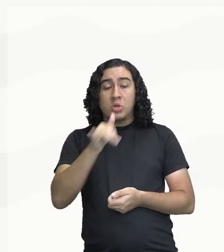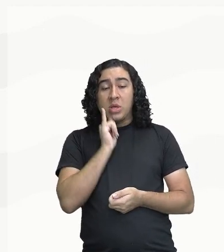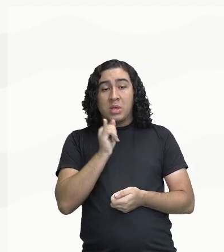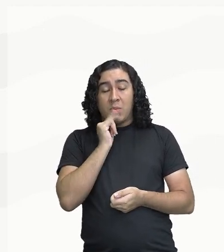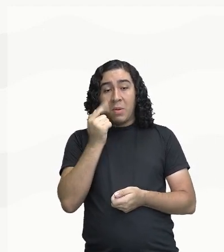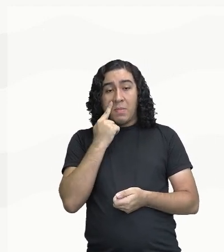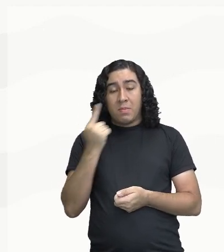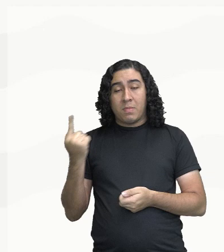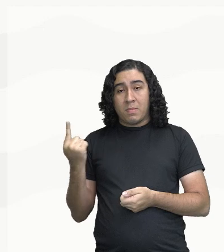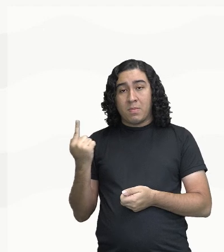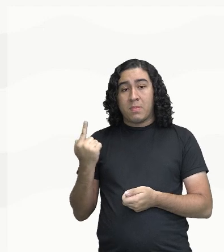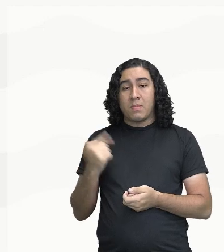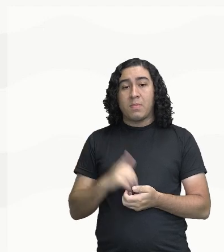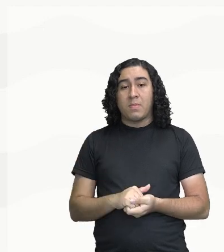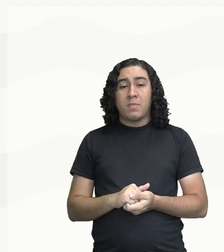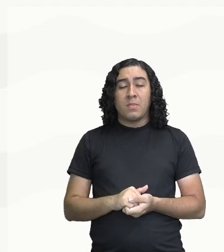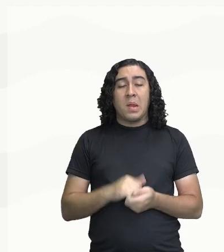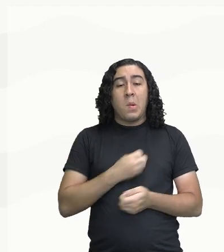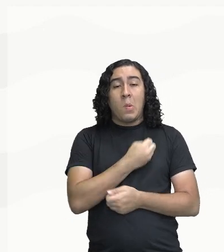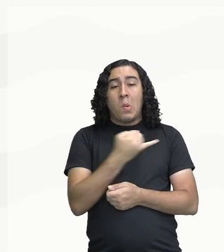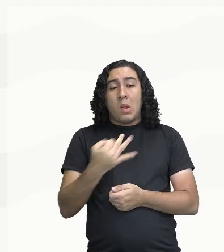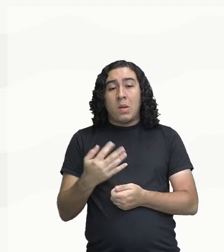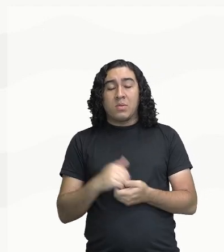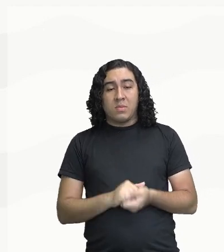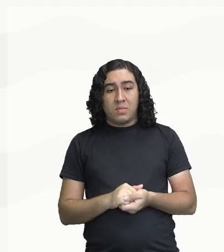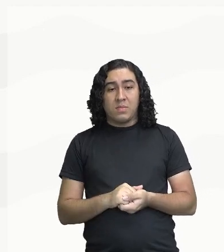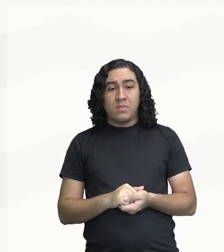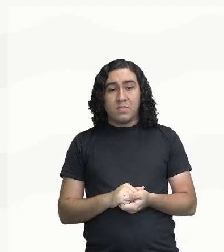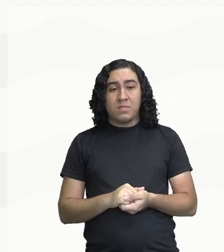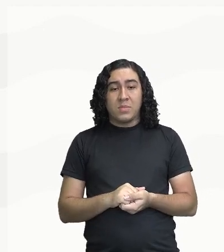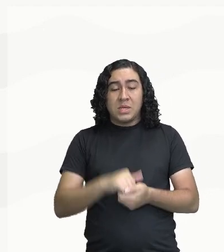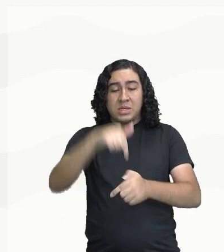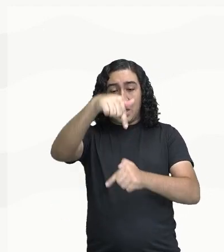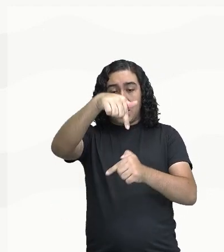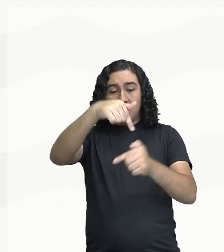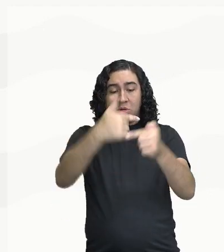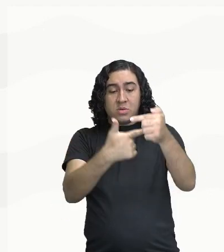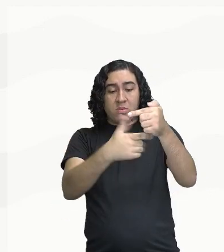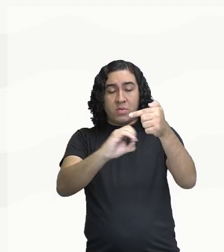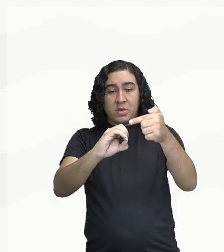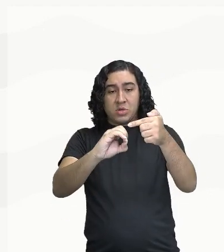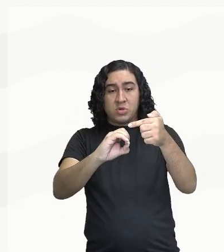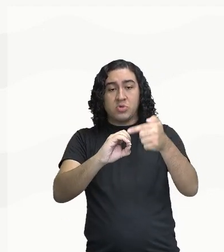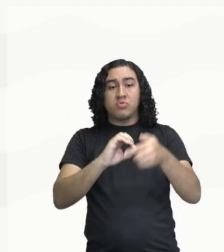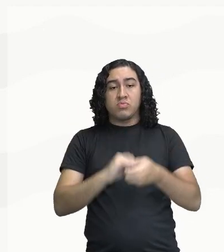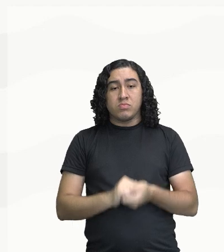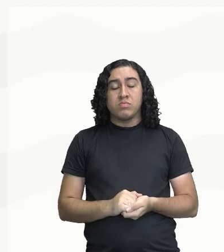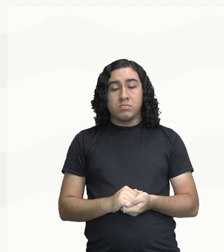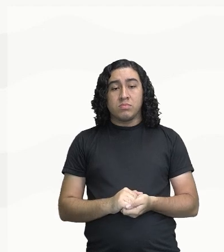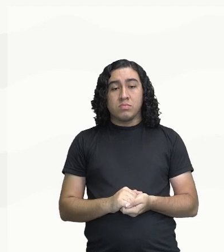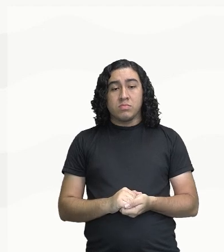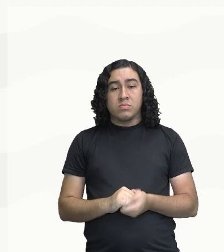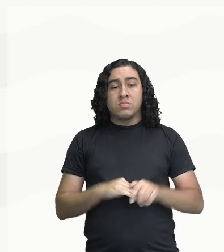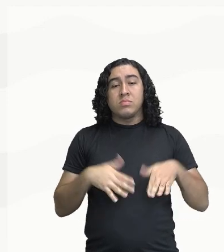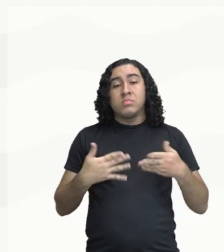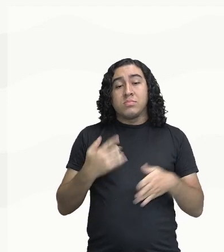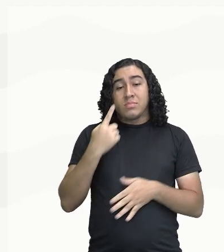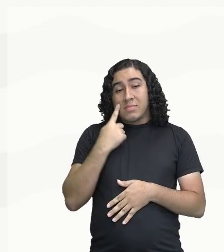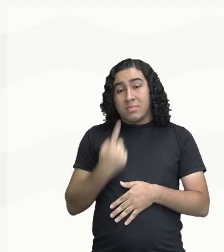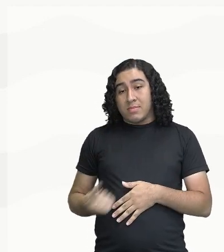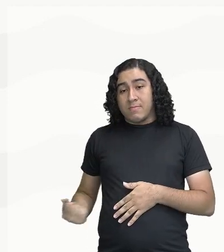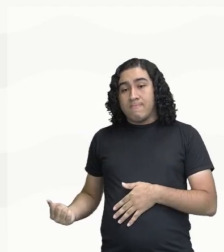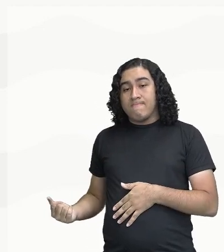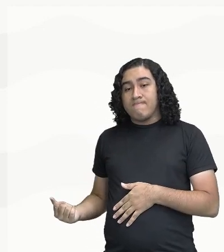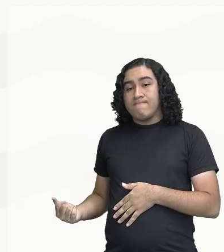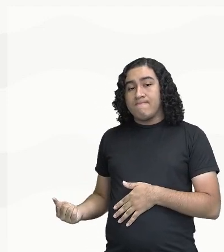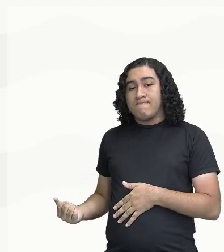a frequência relativa vai ser quem? A frequência absoluta, que é 7, sobre o total. Quem é o total? O total